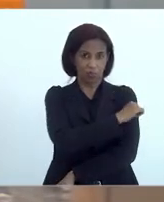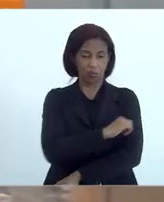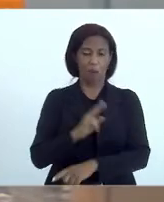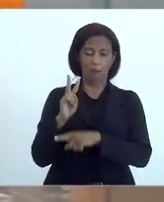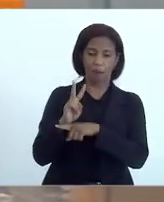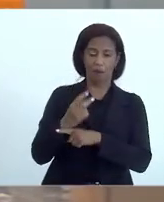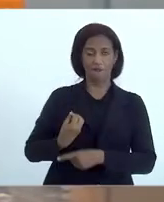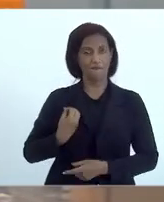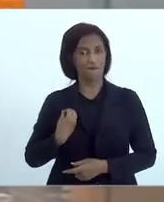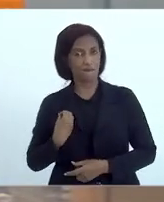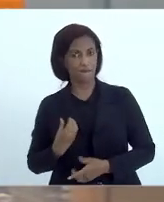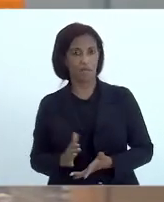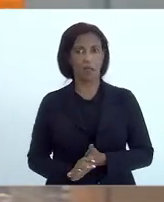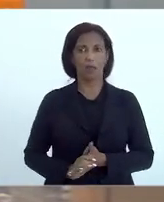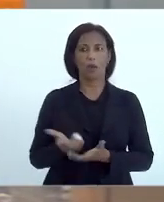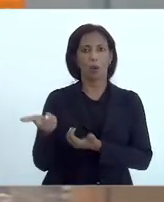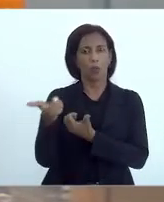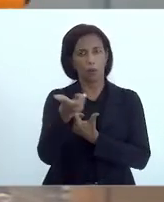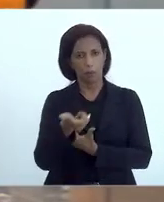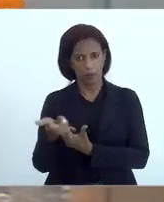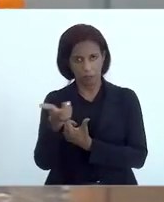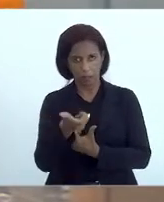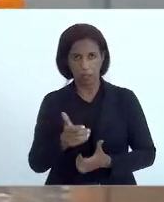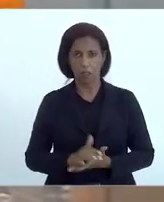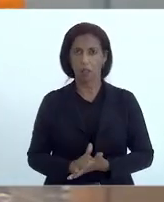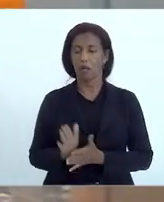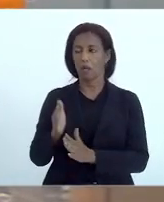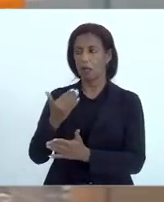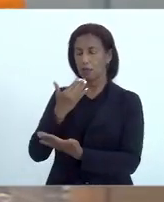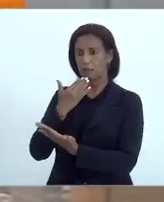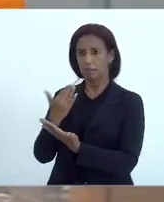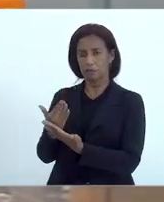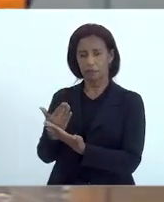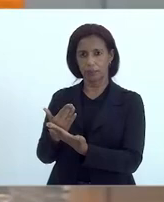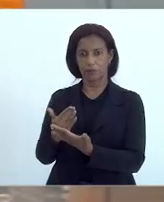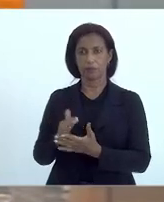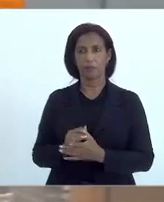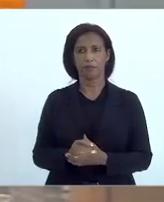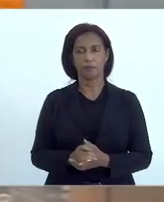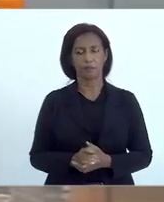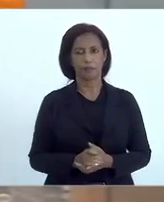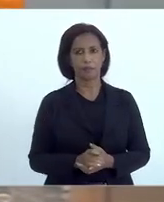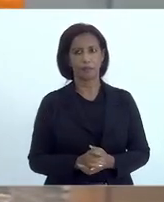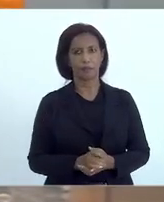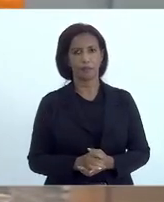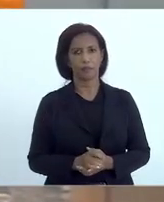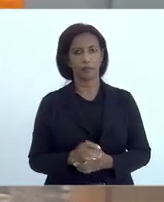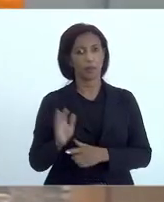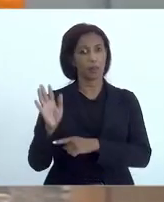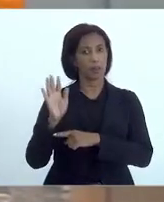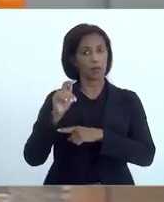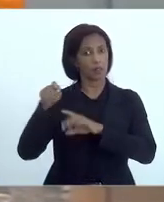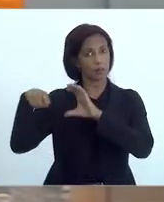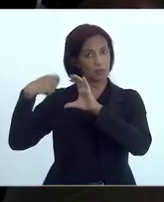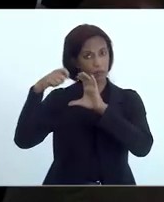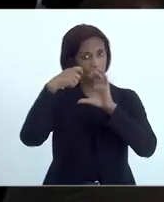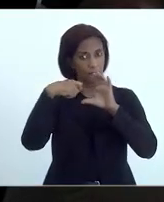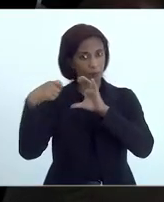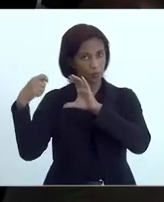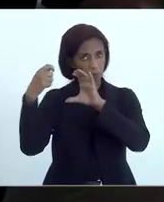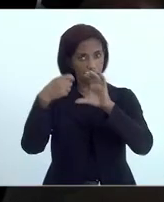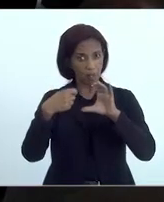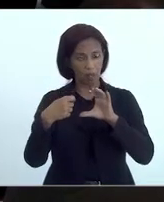guarda-vidas quando a gente tem que combater Deputado Zaca está do Zaca Deputado desacatar sendo filmado umas ele está sendo ofensivo